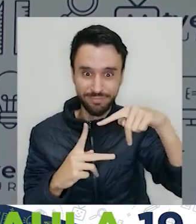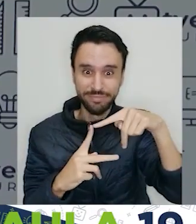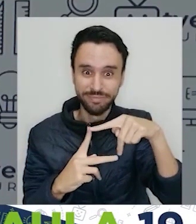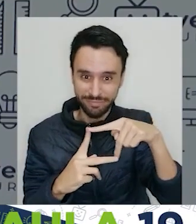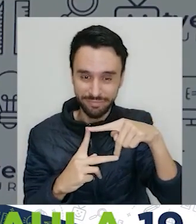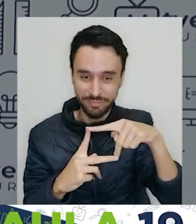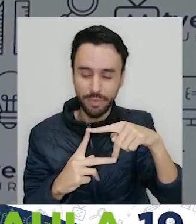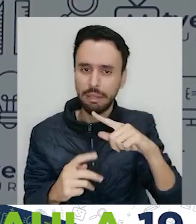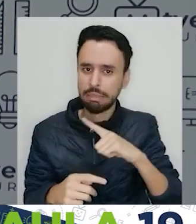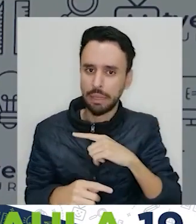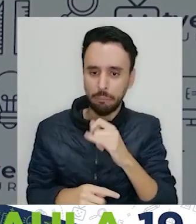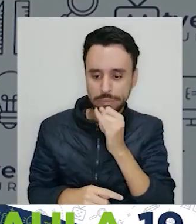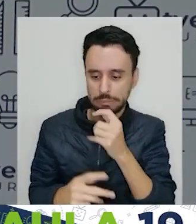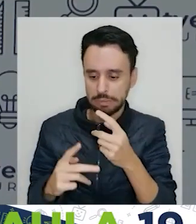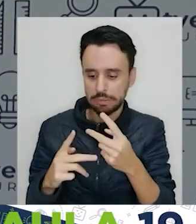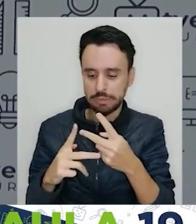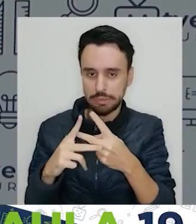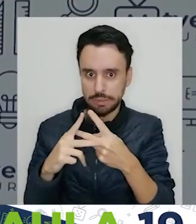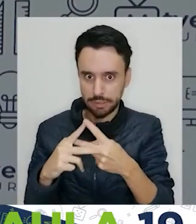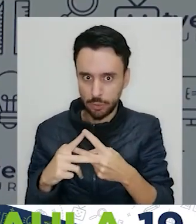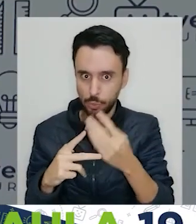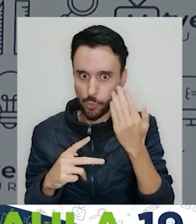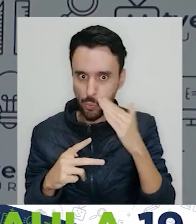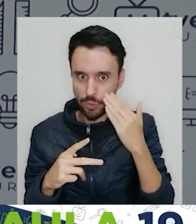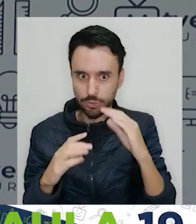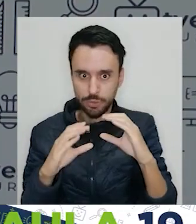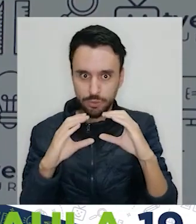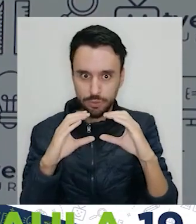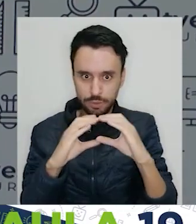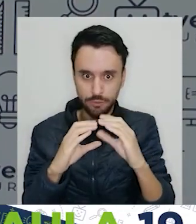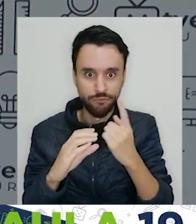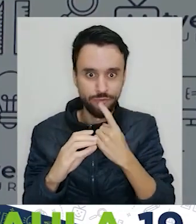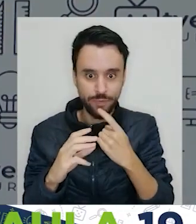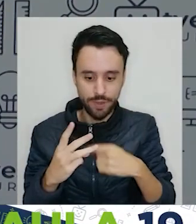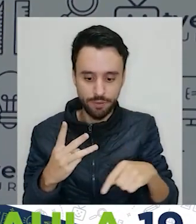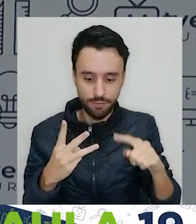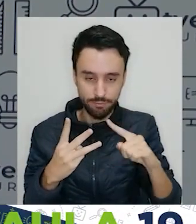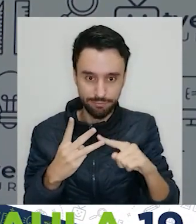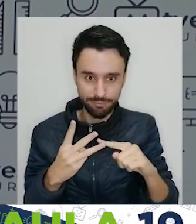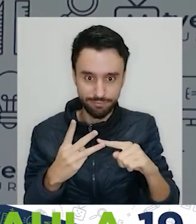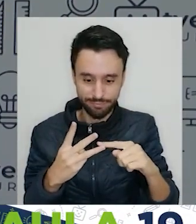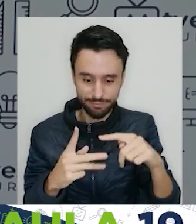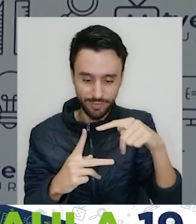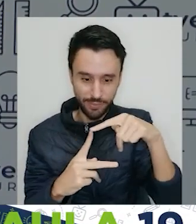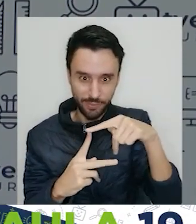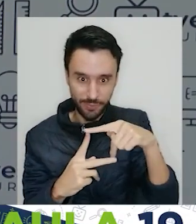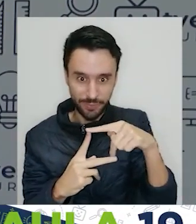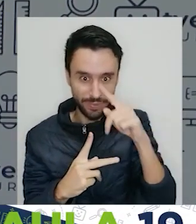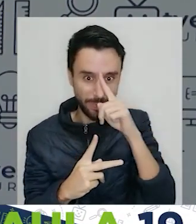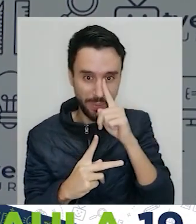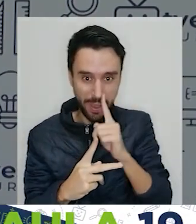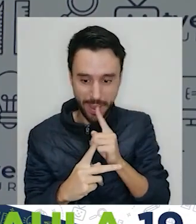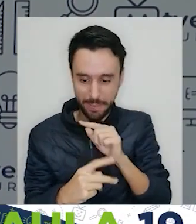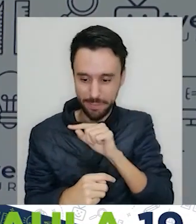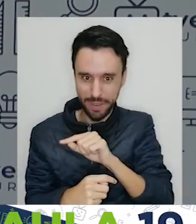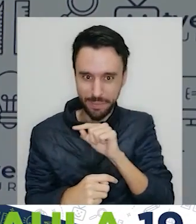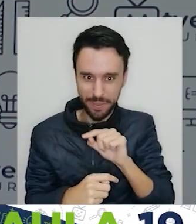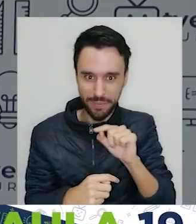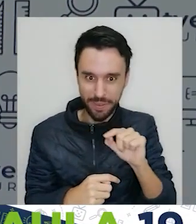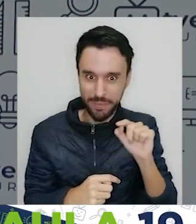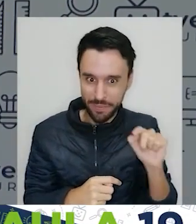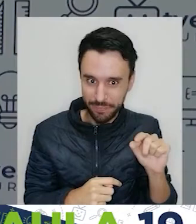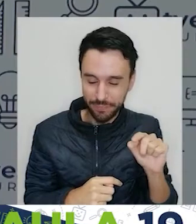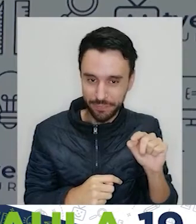azul, o círculo vermelho e o quadrado amarelo. Daí fizemos novamente,